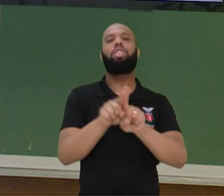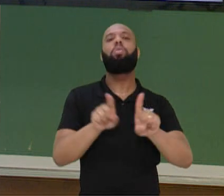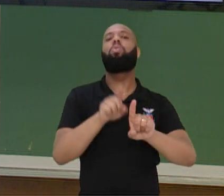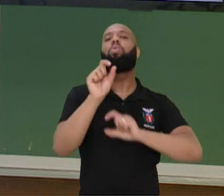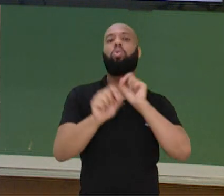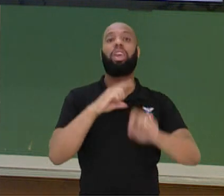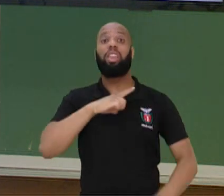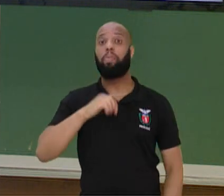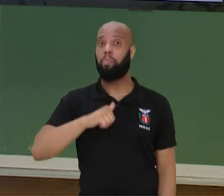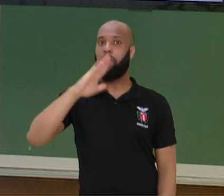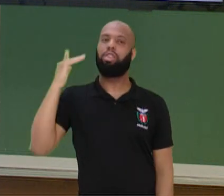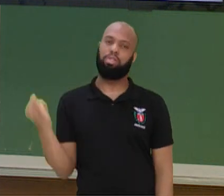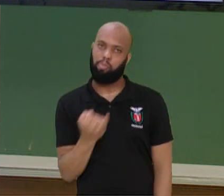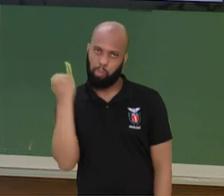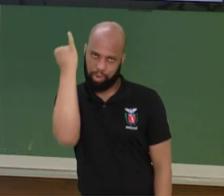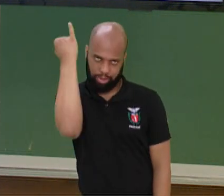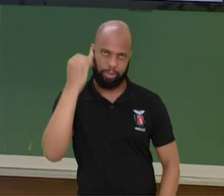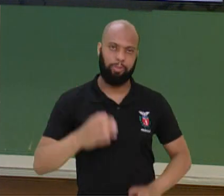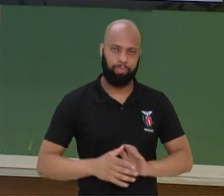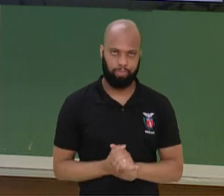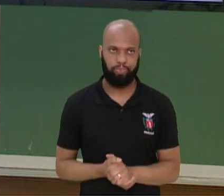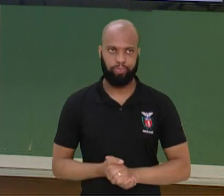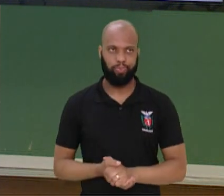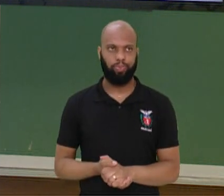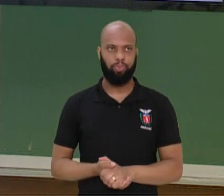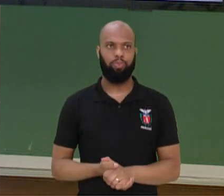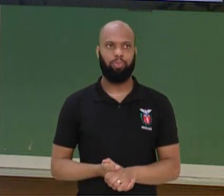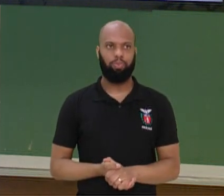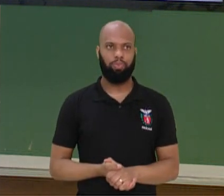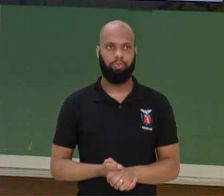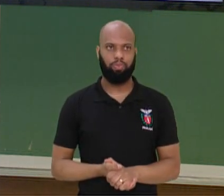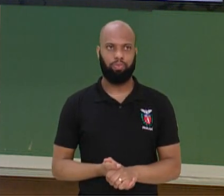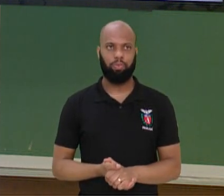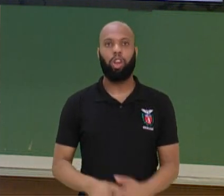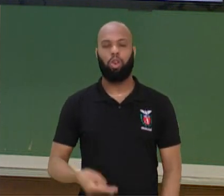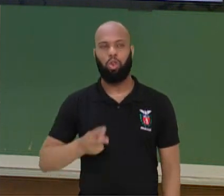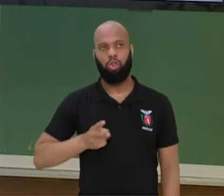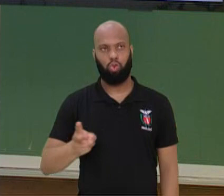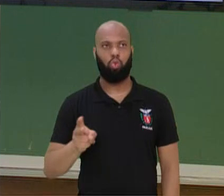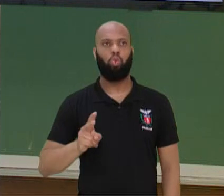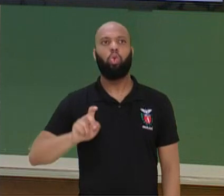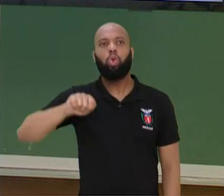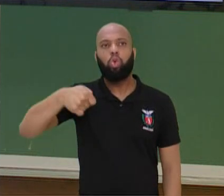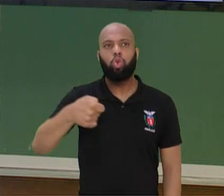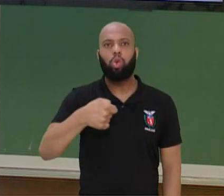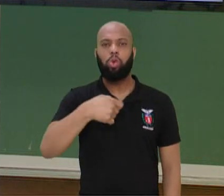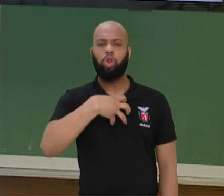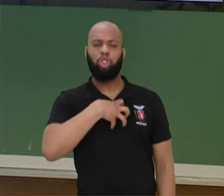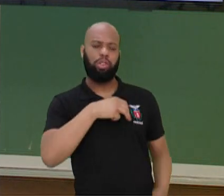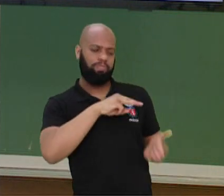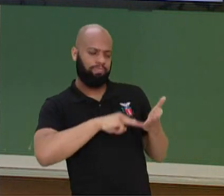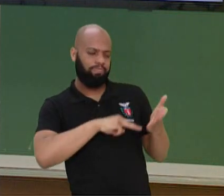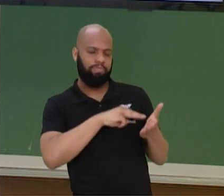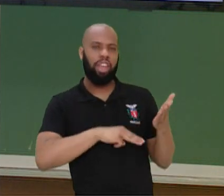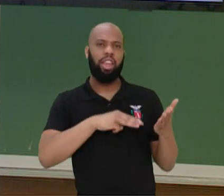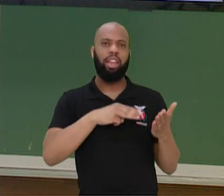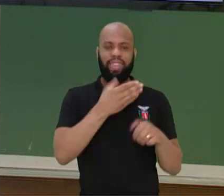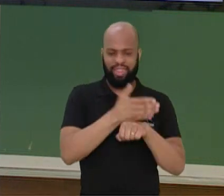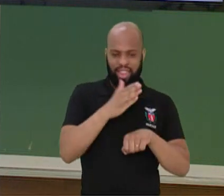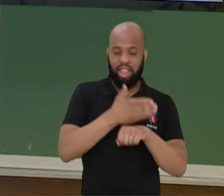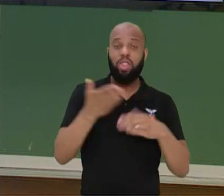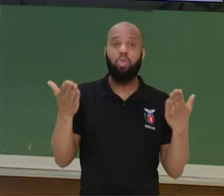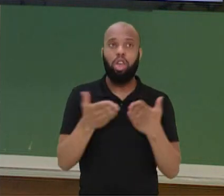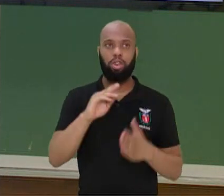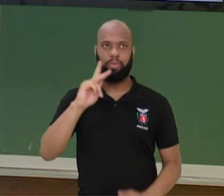são mais importantes e relevantes. Continuando, então, falando sobre os métodos de treino. Então, agora falaremos sobre